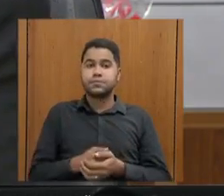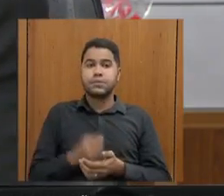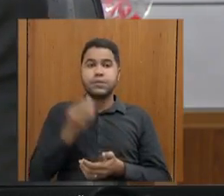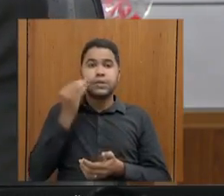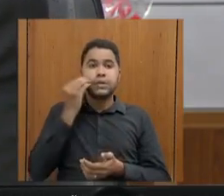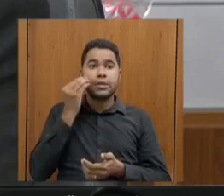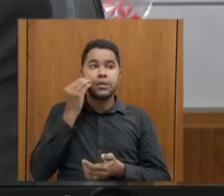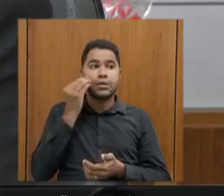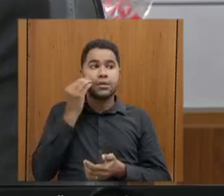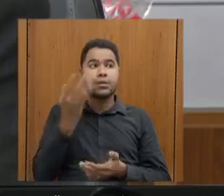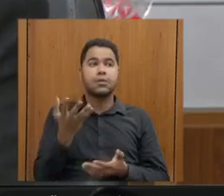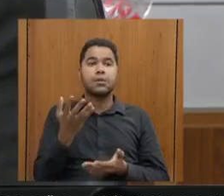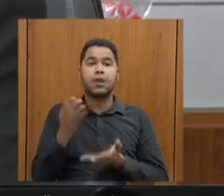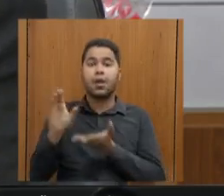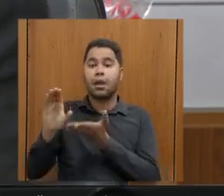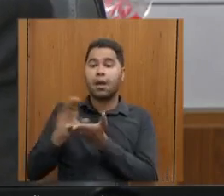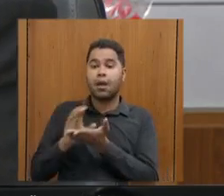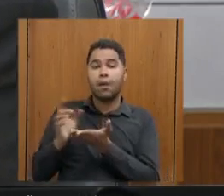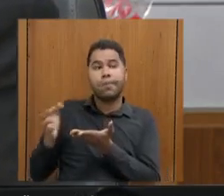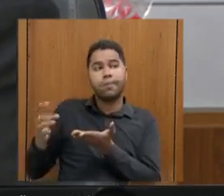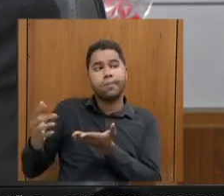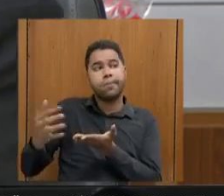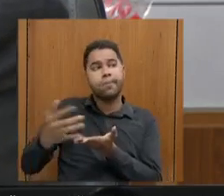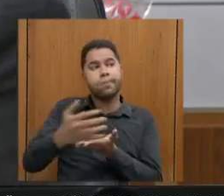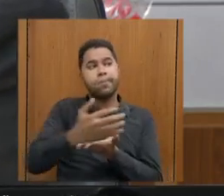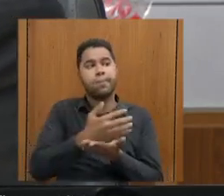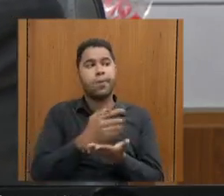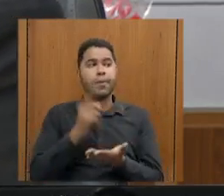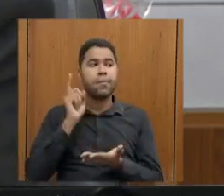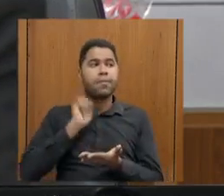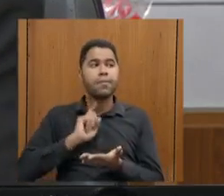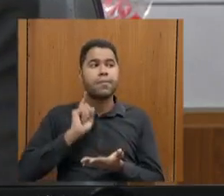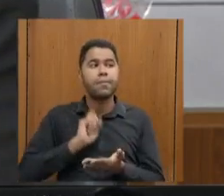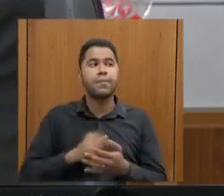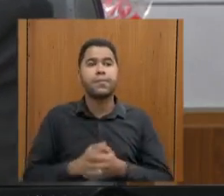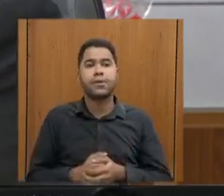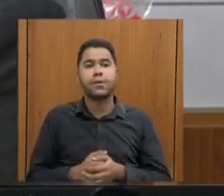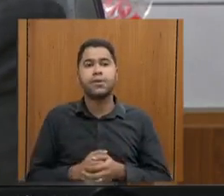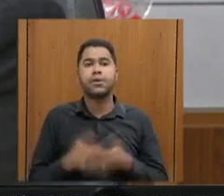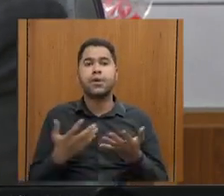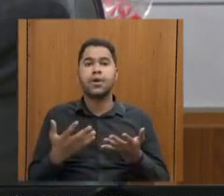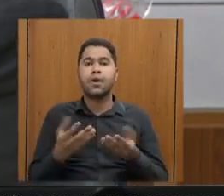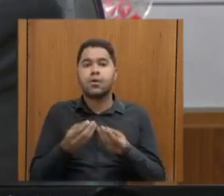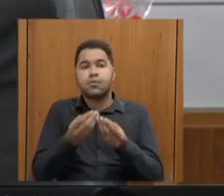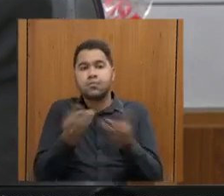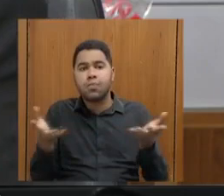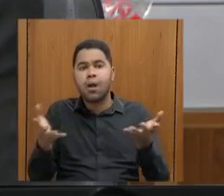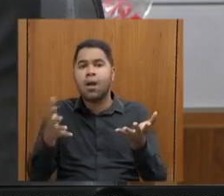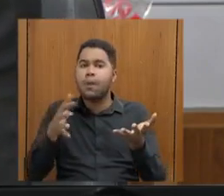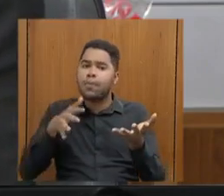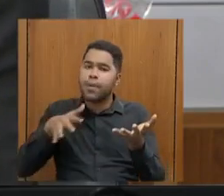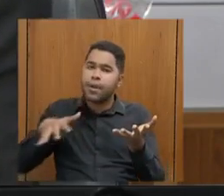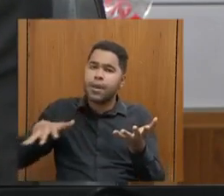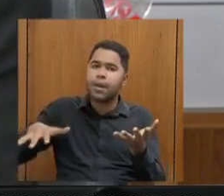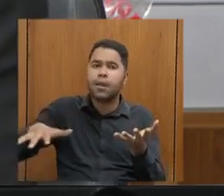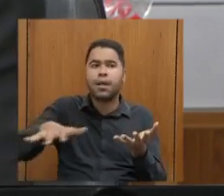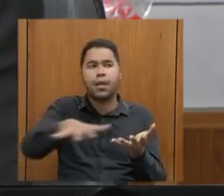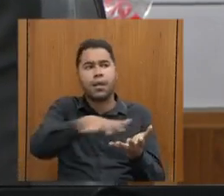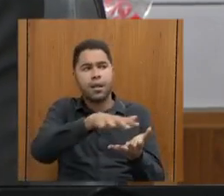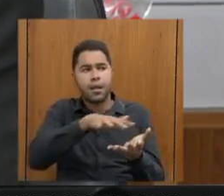atrair o investidor de Minas para suprir essa necessidade imensa da